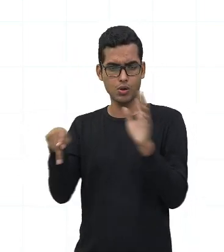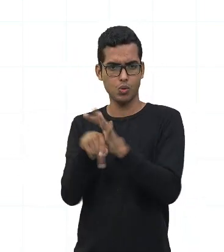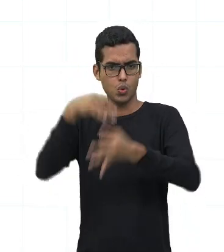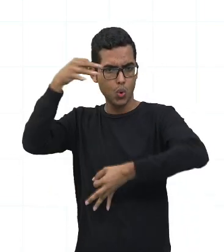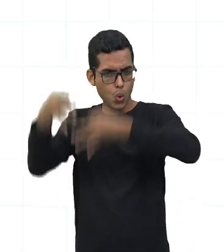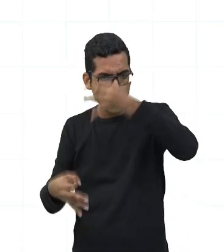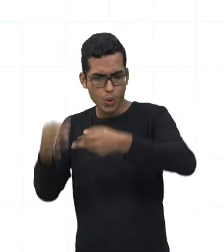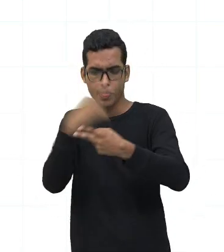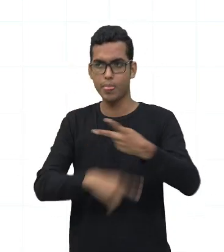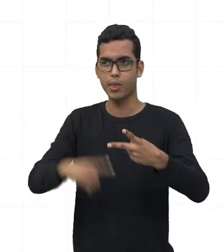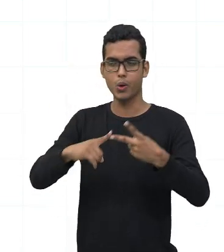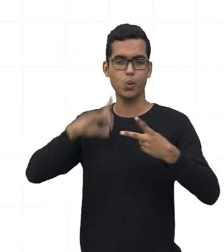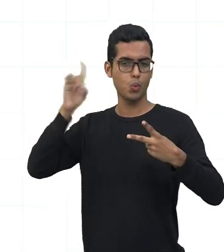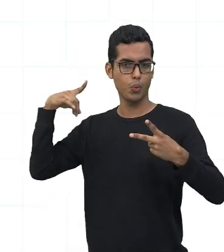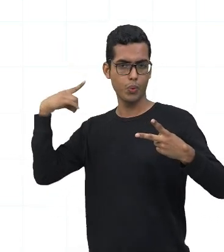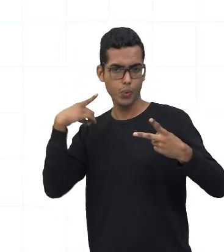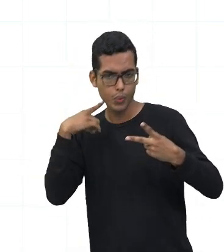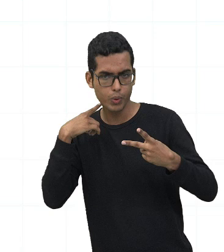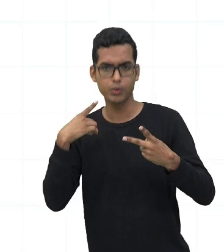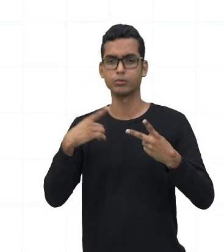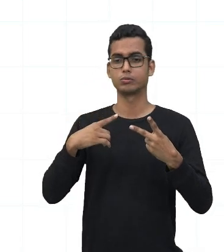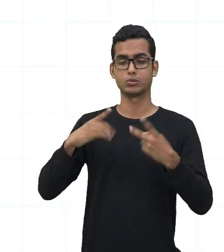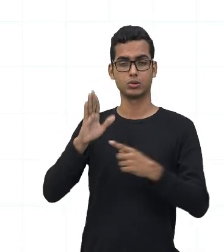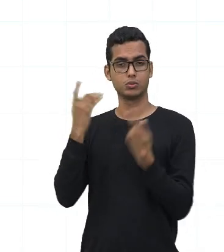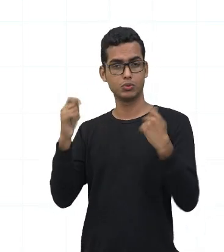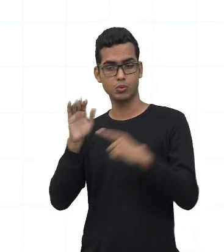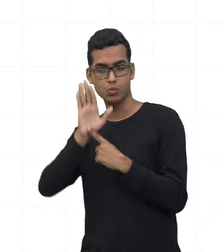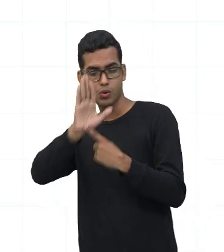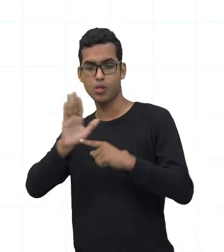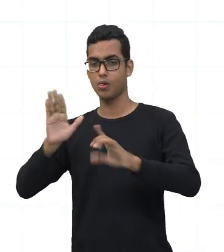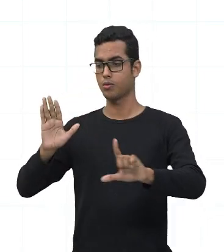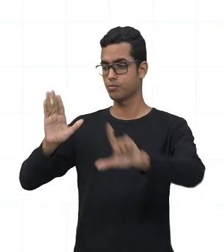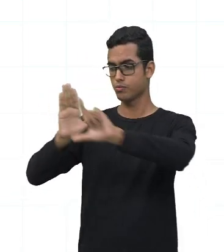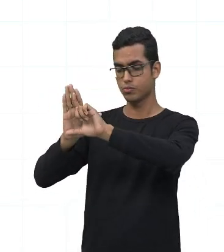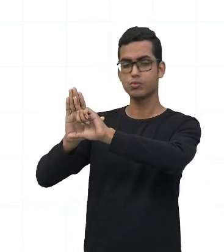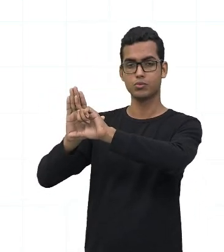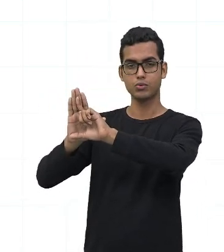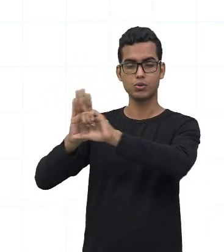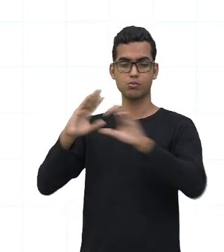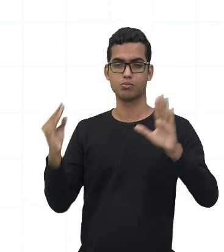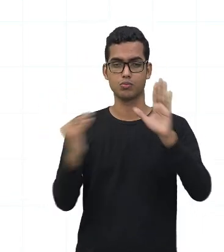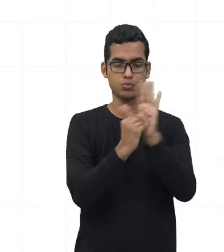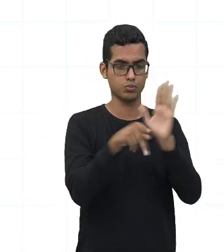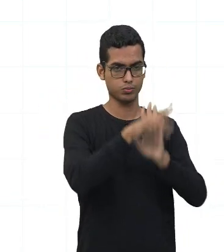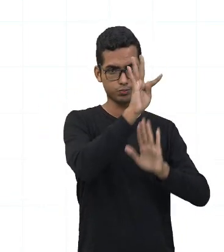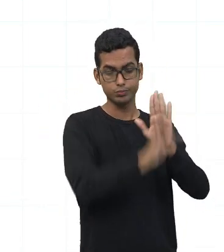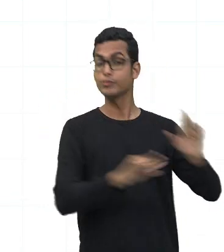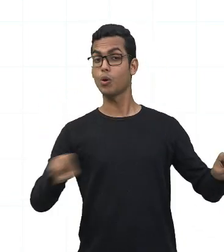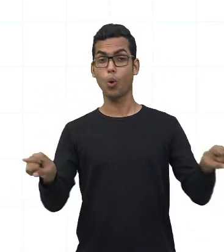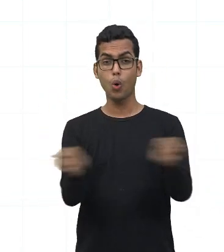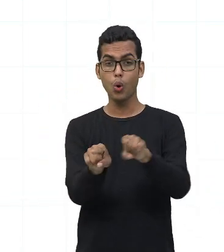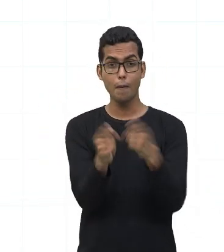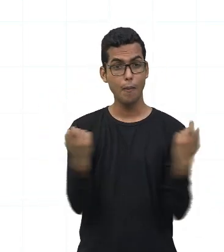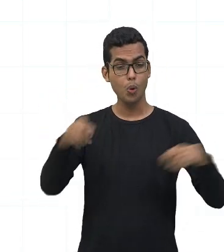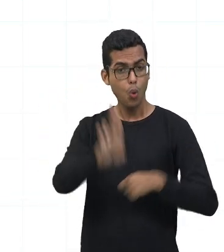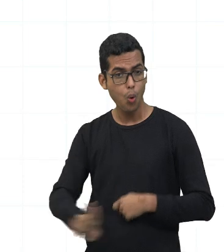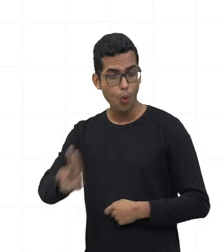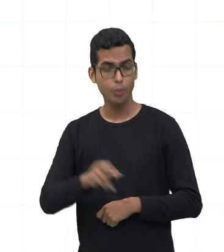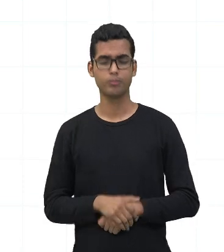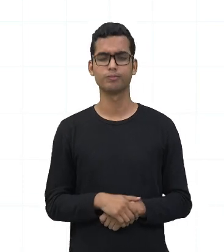possa trazer essas leis, a fala dele para o meu texto. Podemos também usar